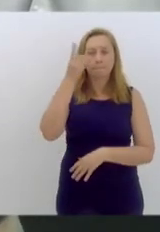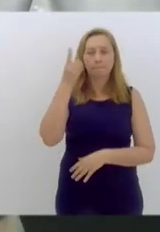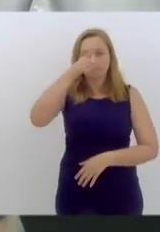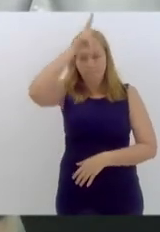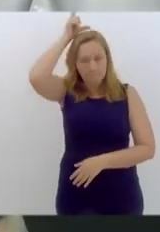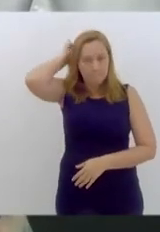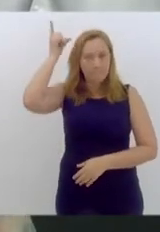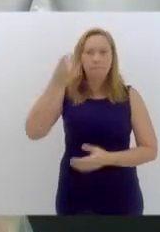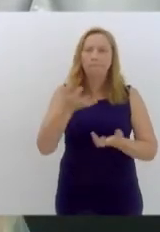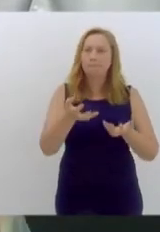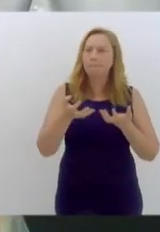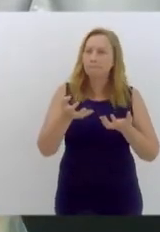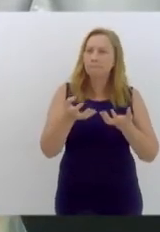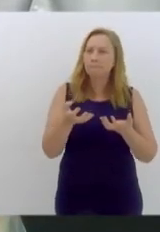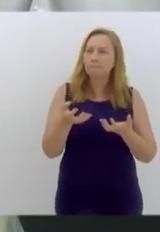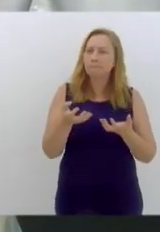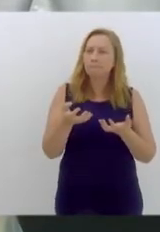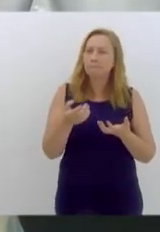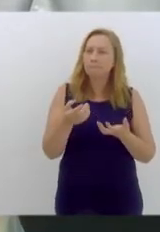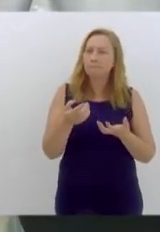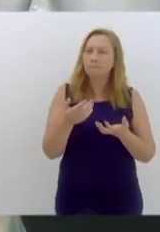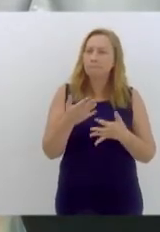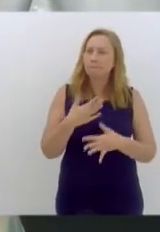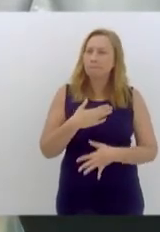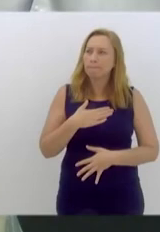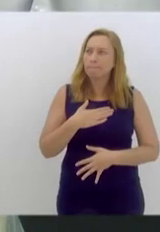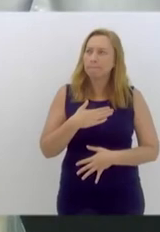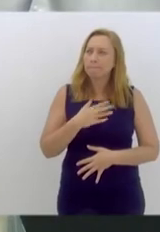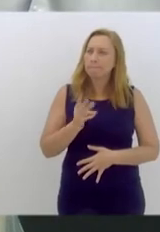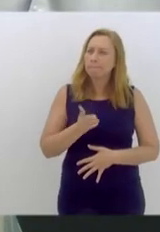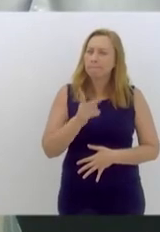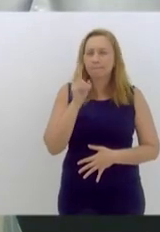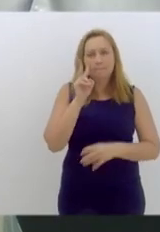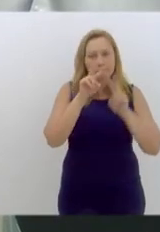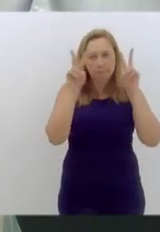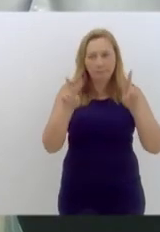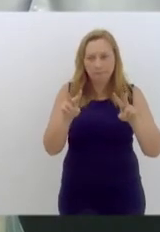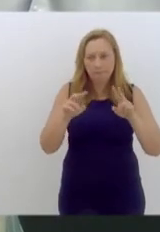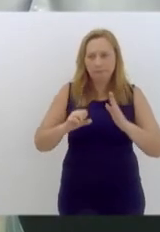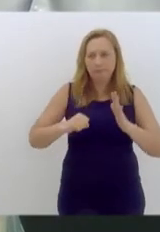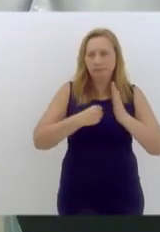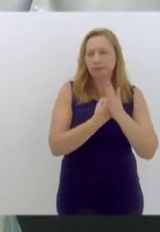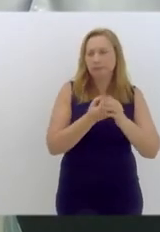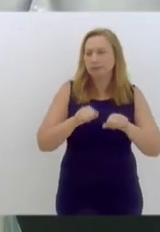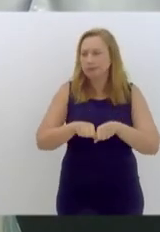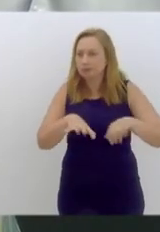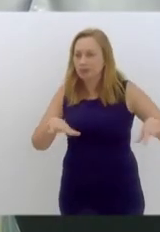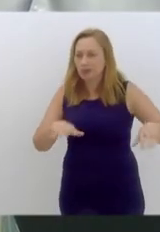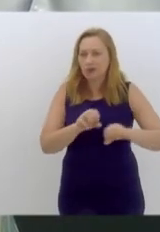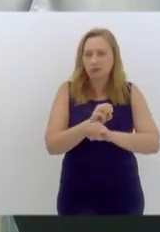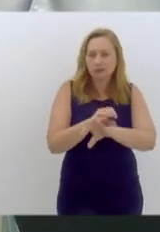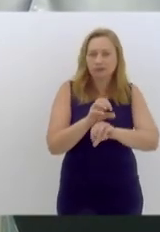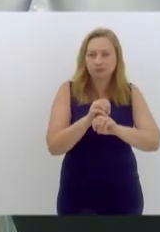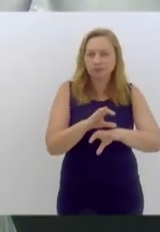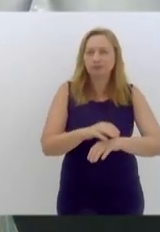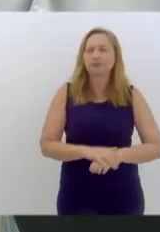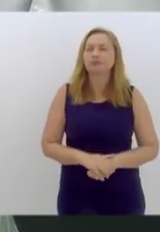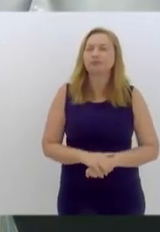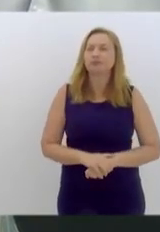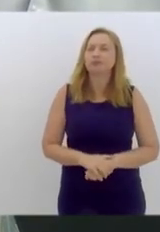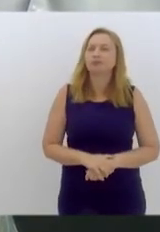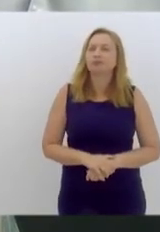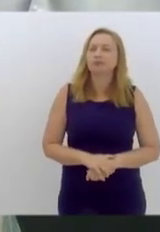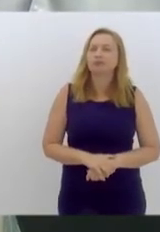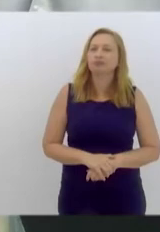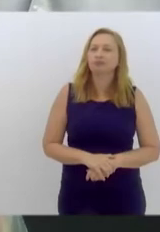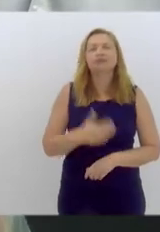Paulo, eu tenho comigo sempre o olhar do impacto da pandemia na educação, né?